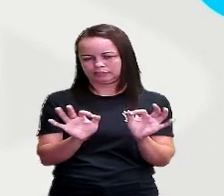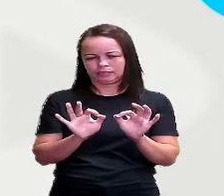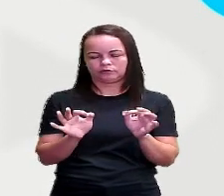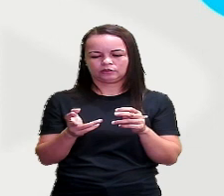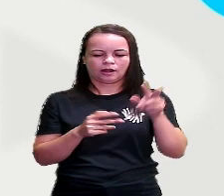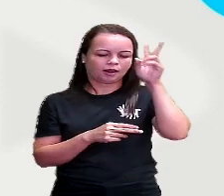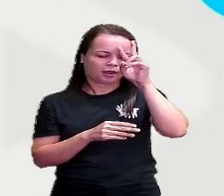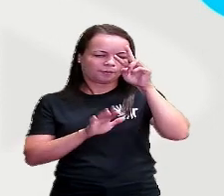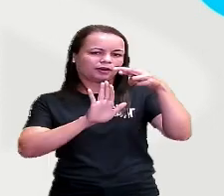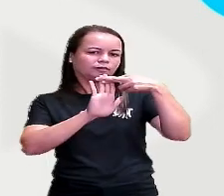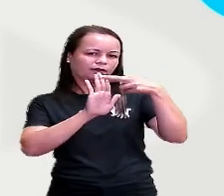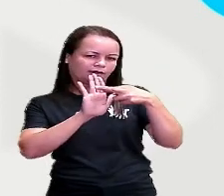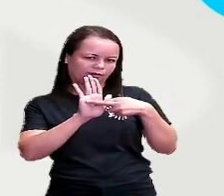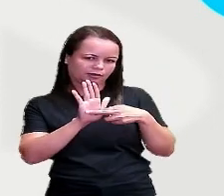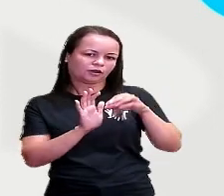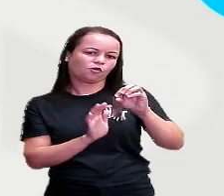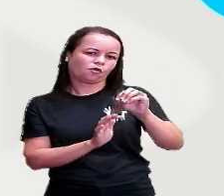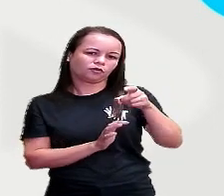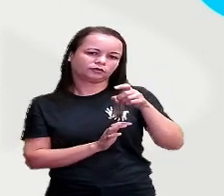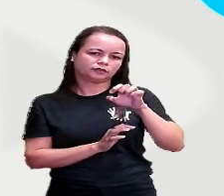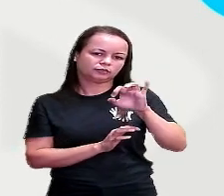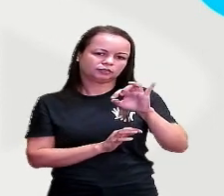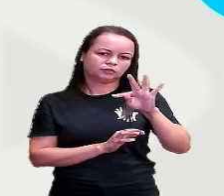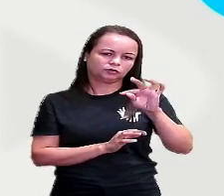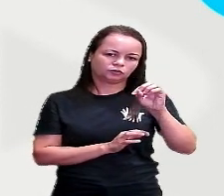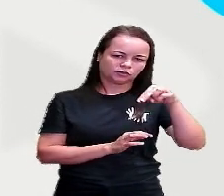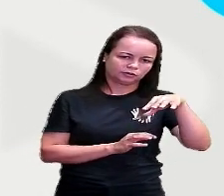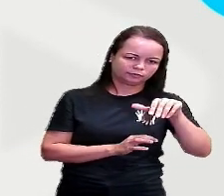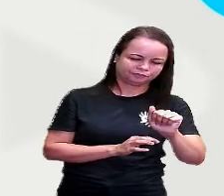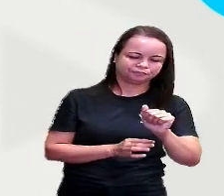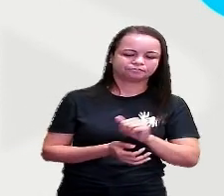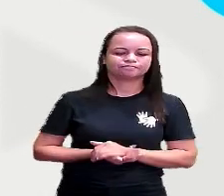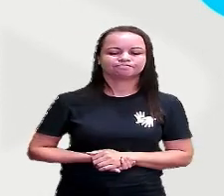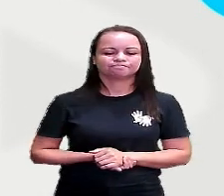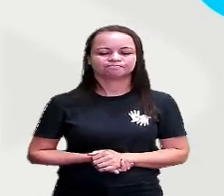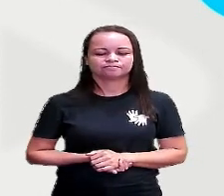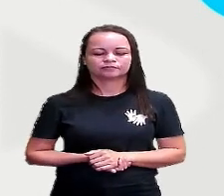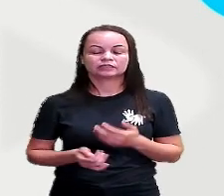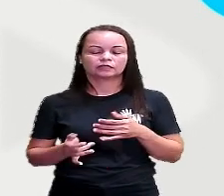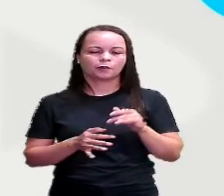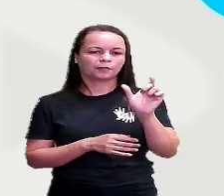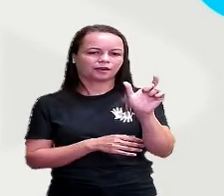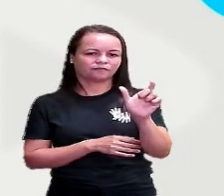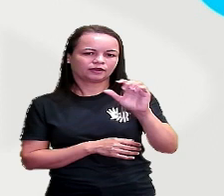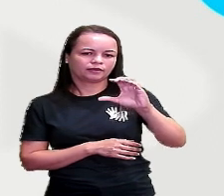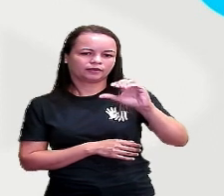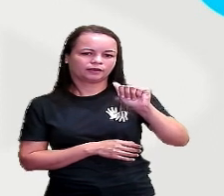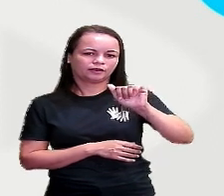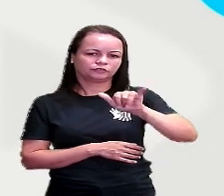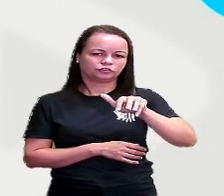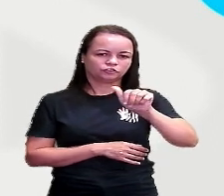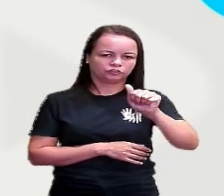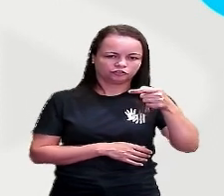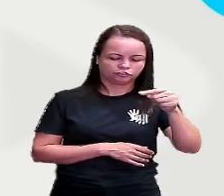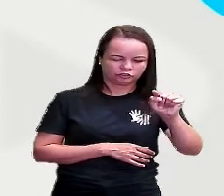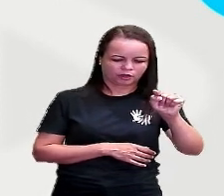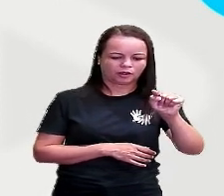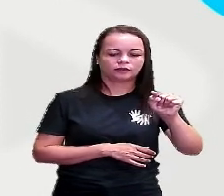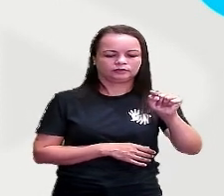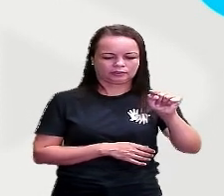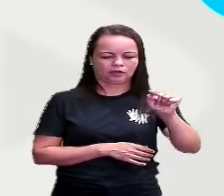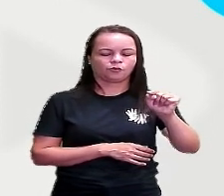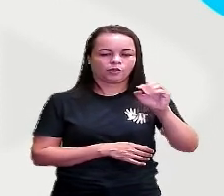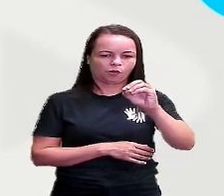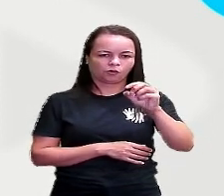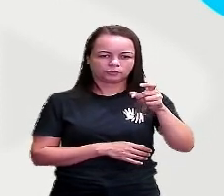só lembrar da regra da oxítona. Então, veja, a palavra cajá é oxítona, termina em A, então a